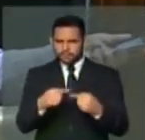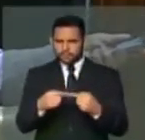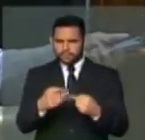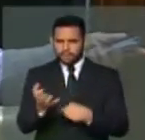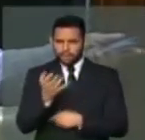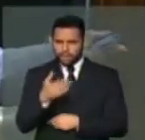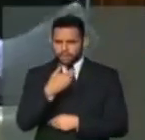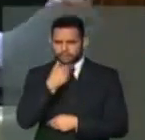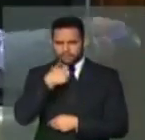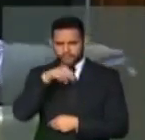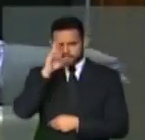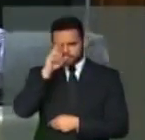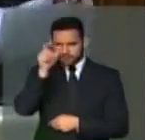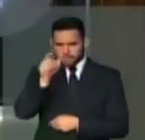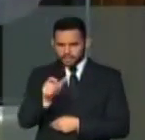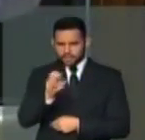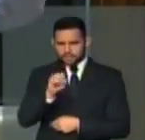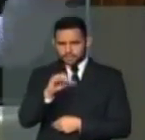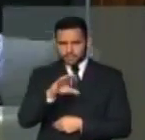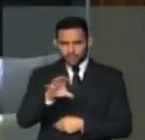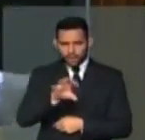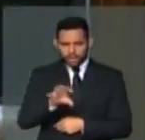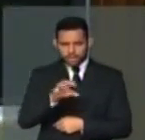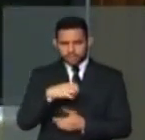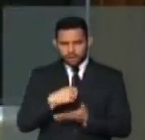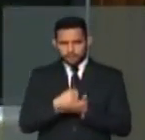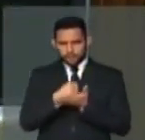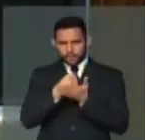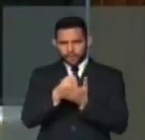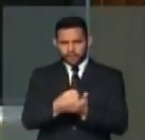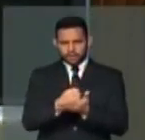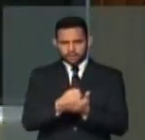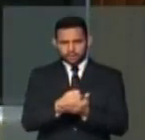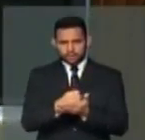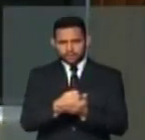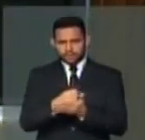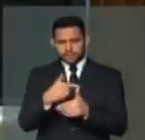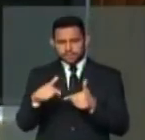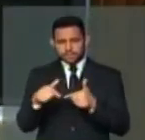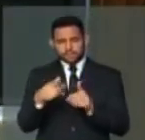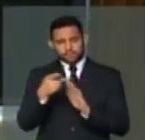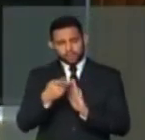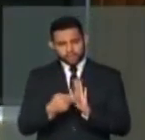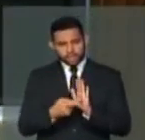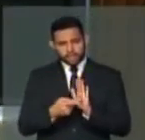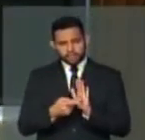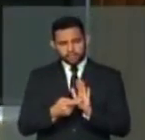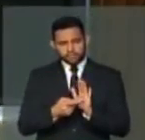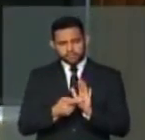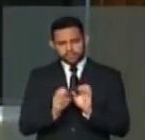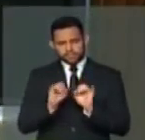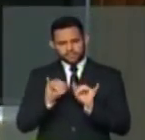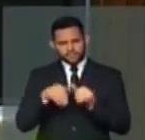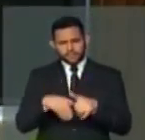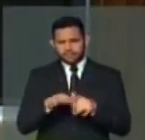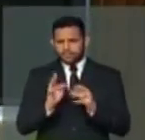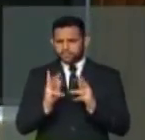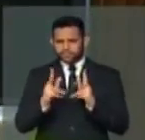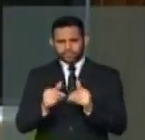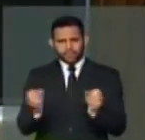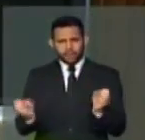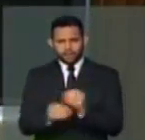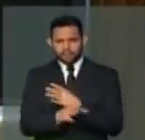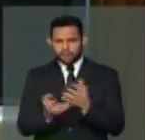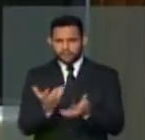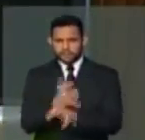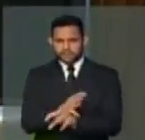Quero Vossa Excelência, que é do Centro-Oeste, apoiando essas ações de uma vez por todas a gente acabar com a